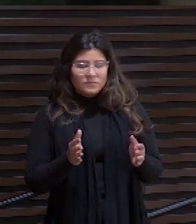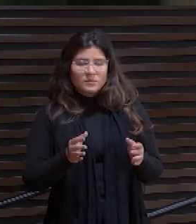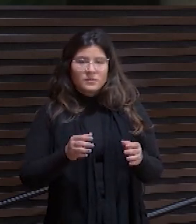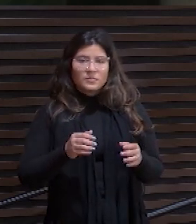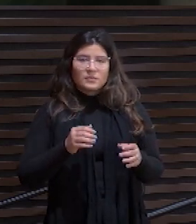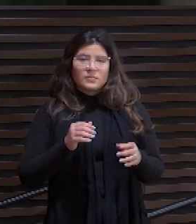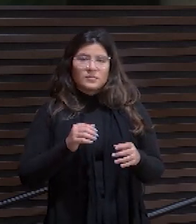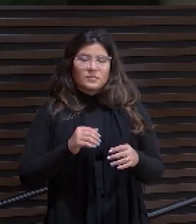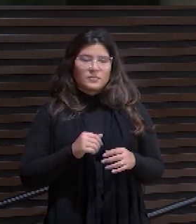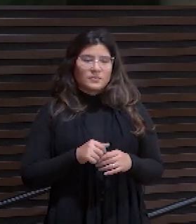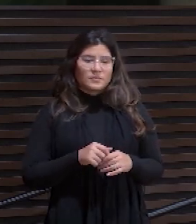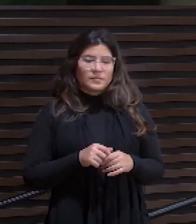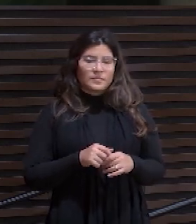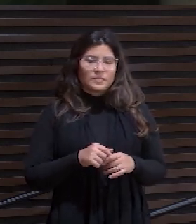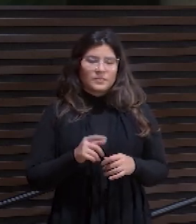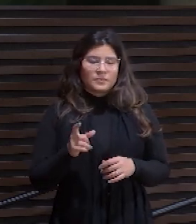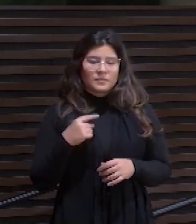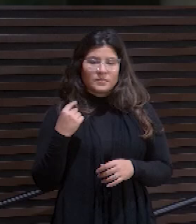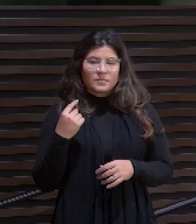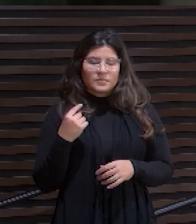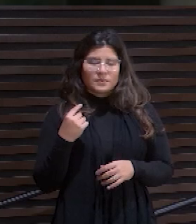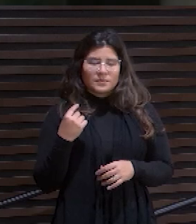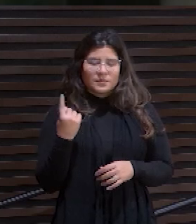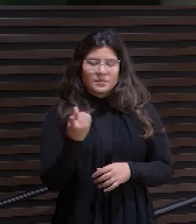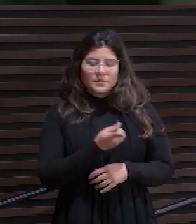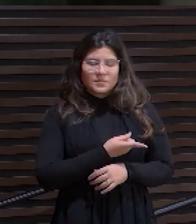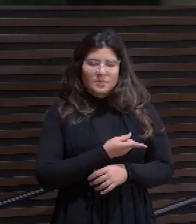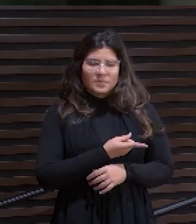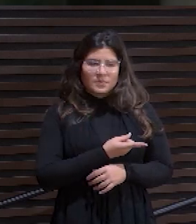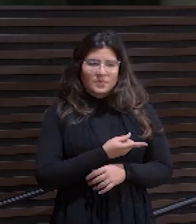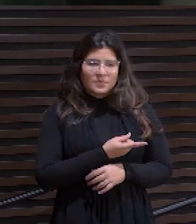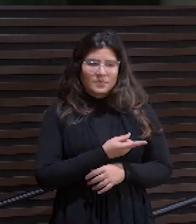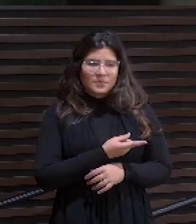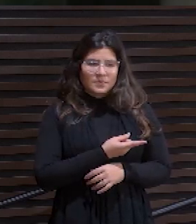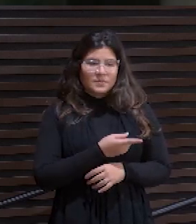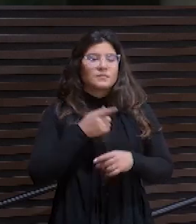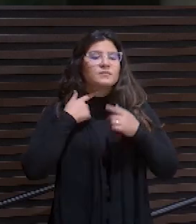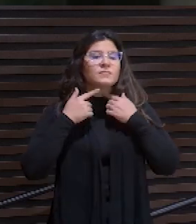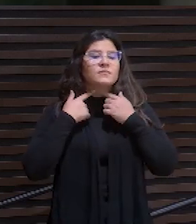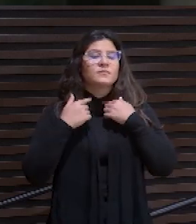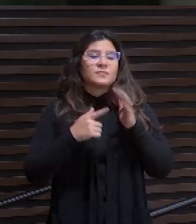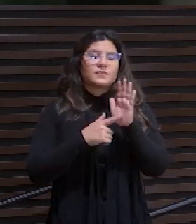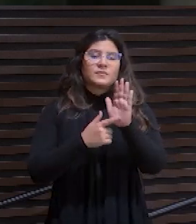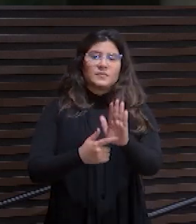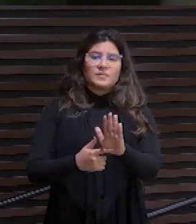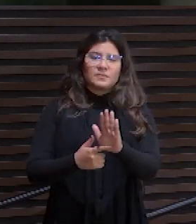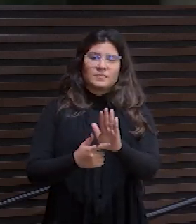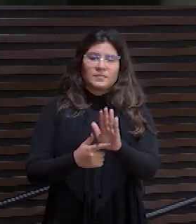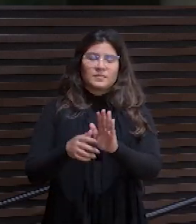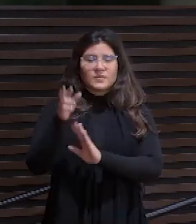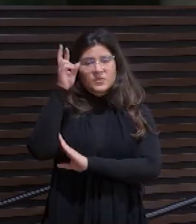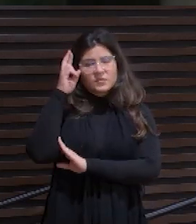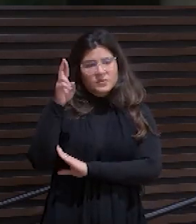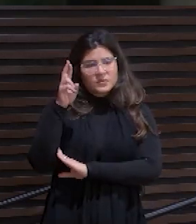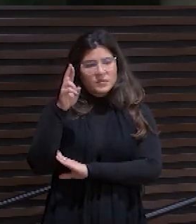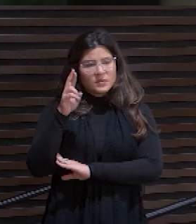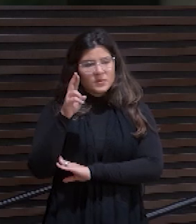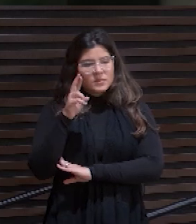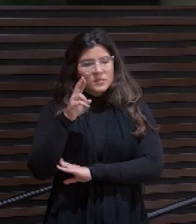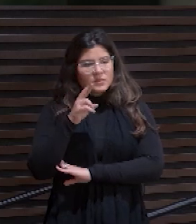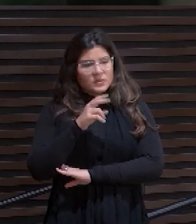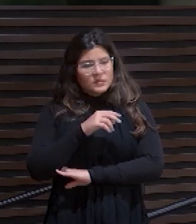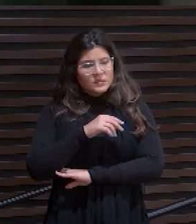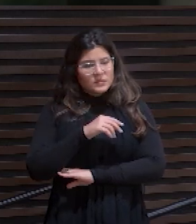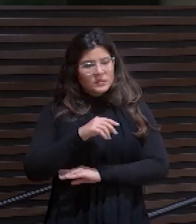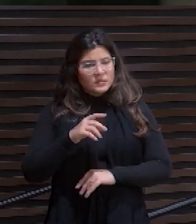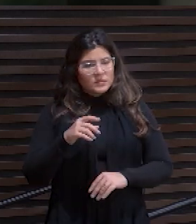nossa justiça própria, com a nossa vontade de querer se aparecer, de ser reconhecido. Então que o Senhor de fato trate conosco, crendo, meus